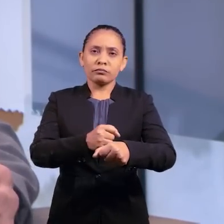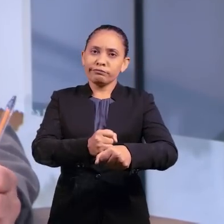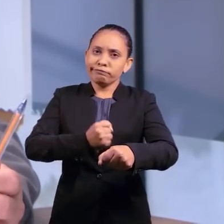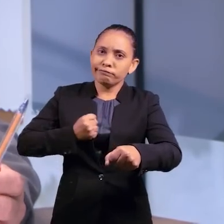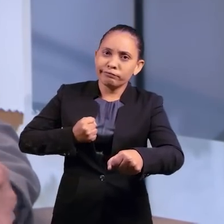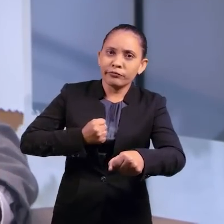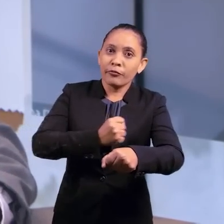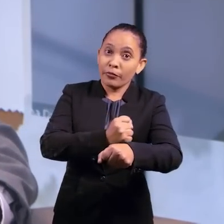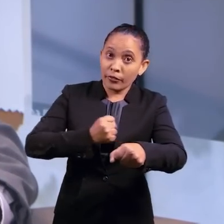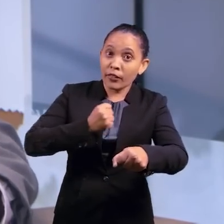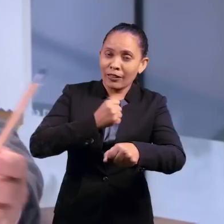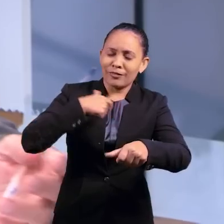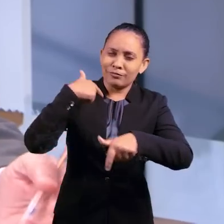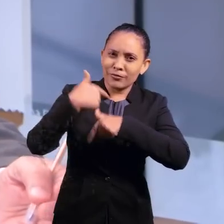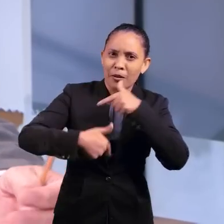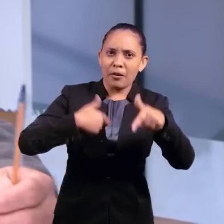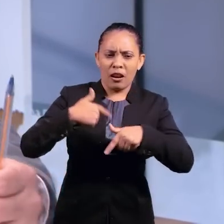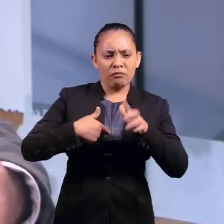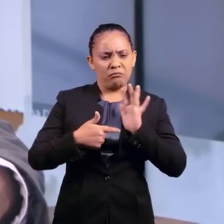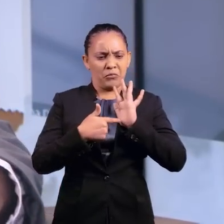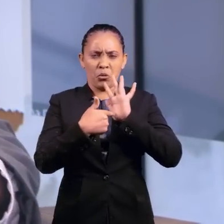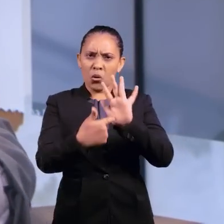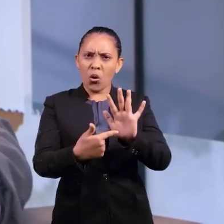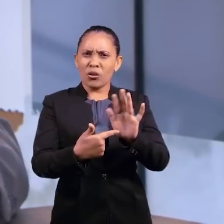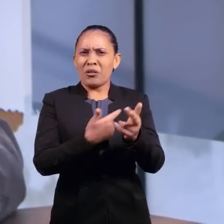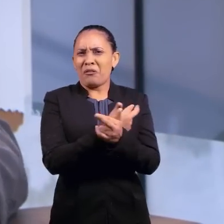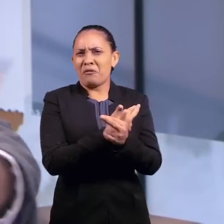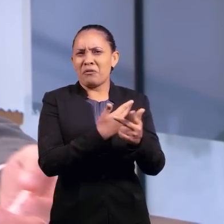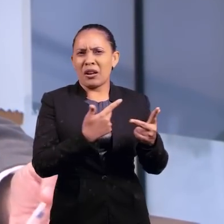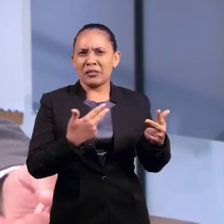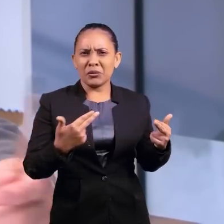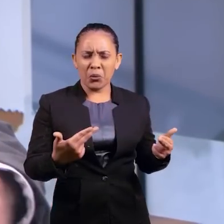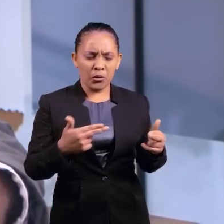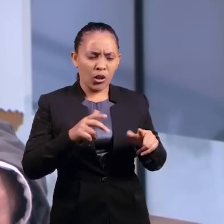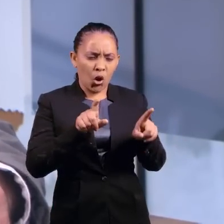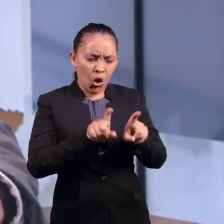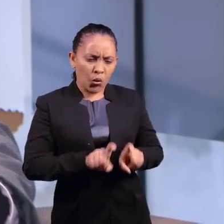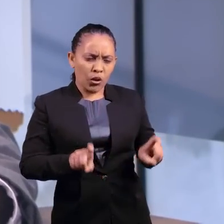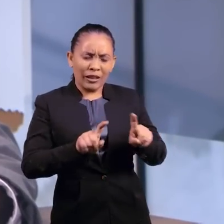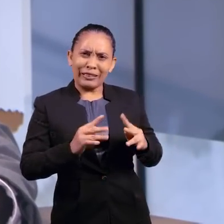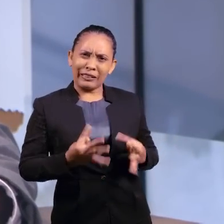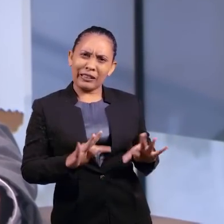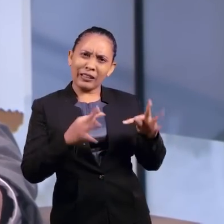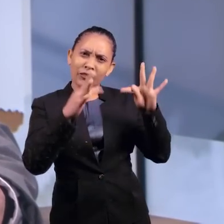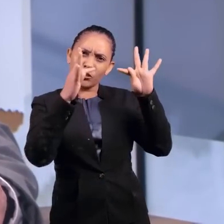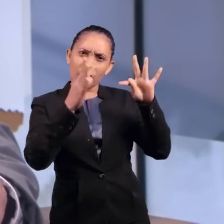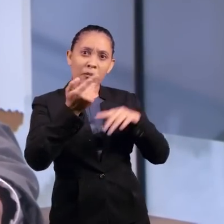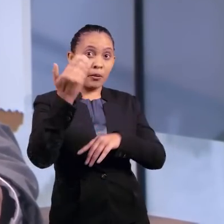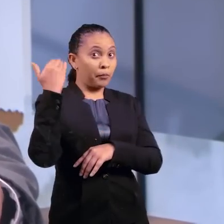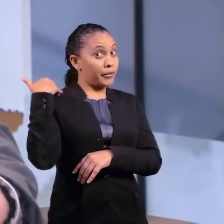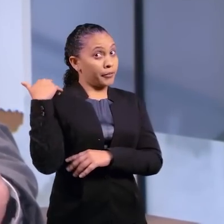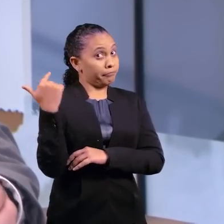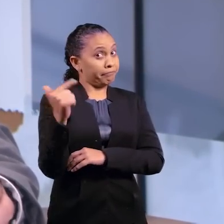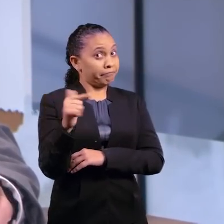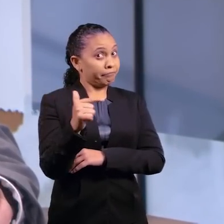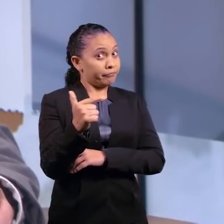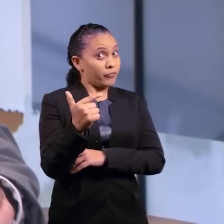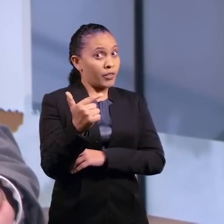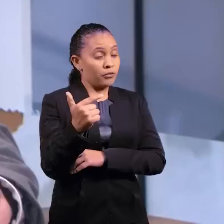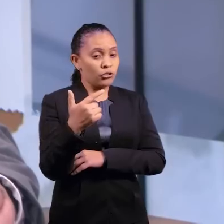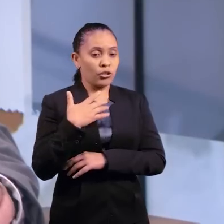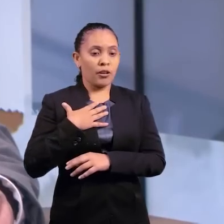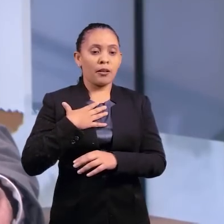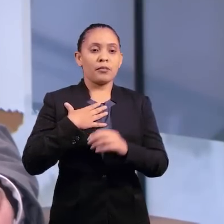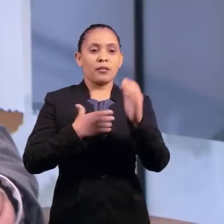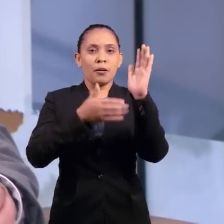era igual hoje. Tem máquina para tudo, tem programa de computador para tudo. Naquela época não. Era tudo manual.